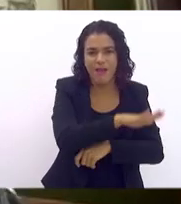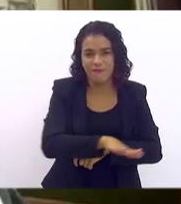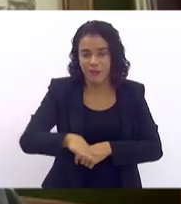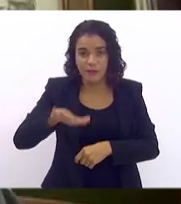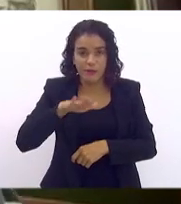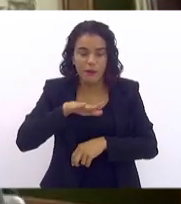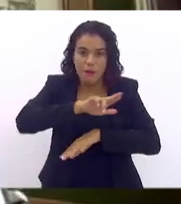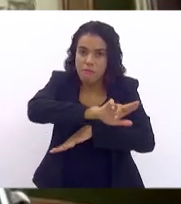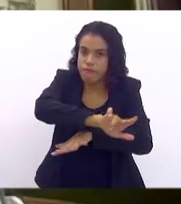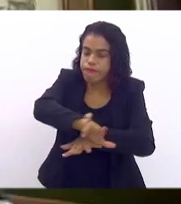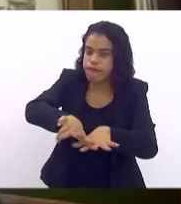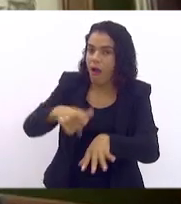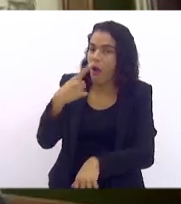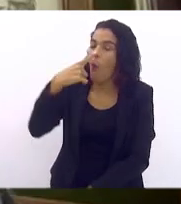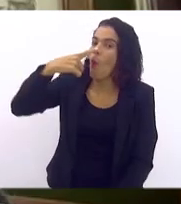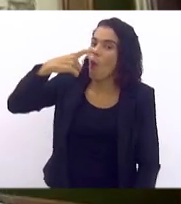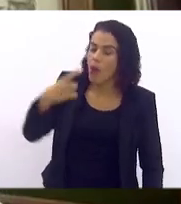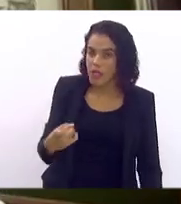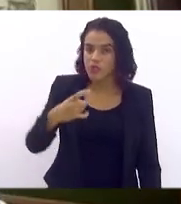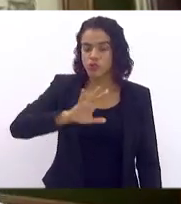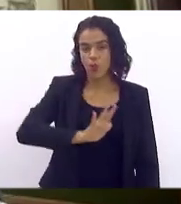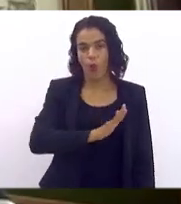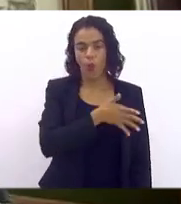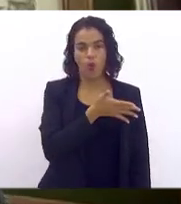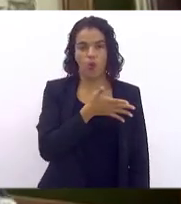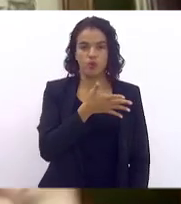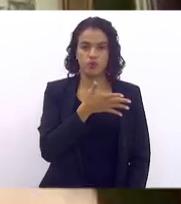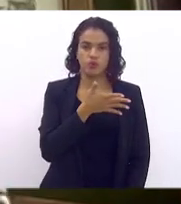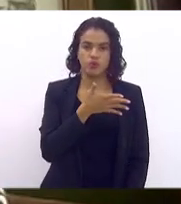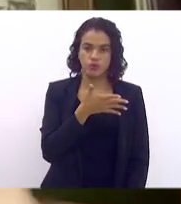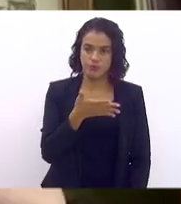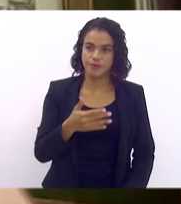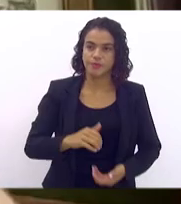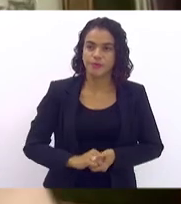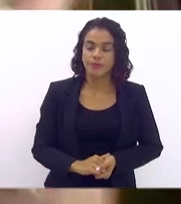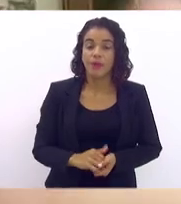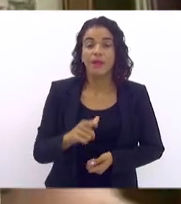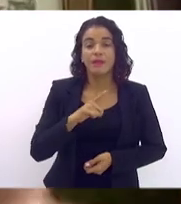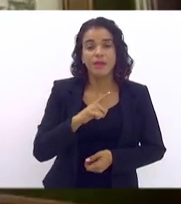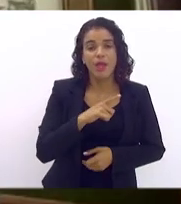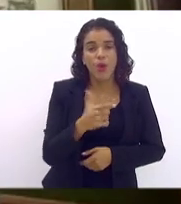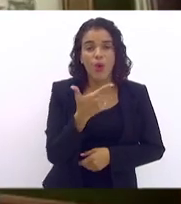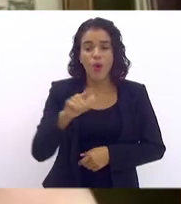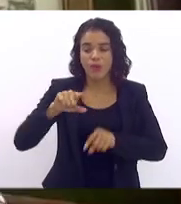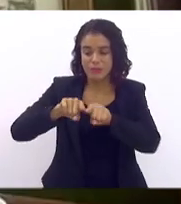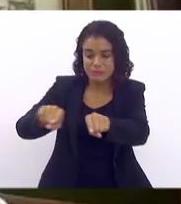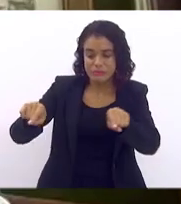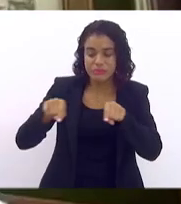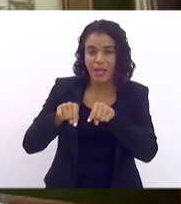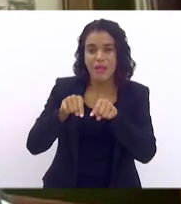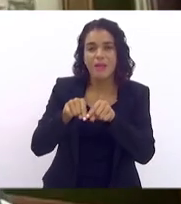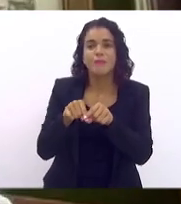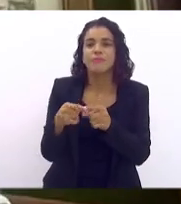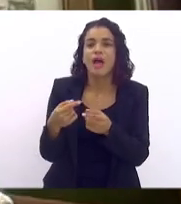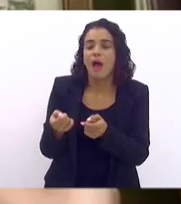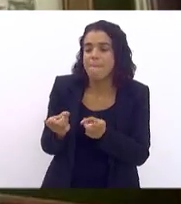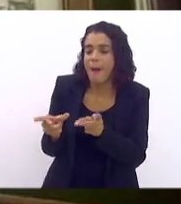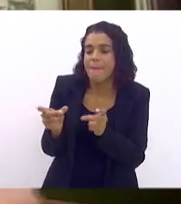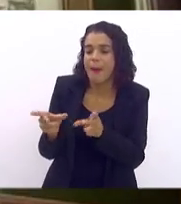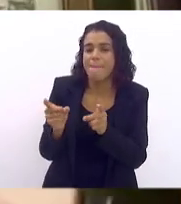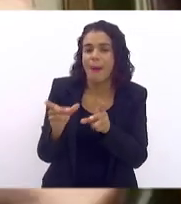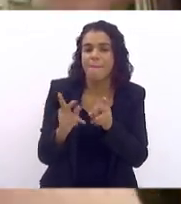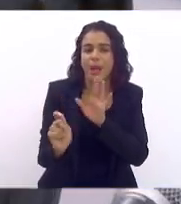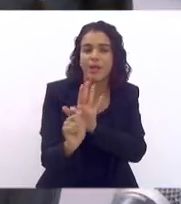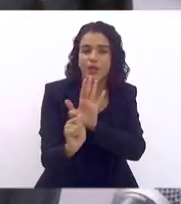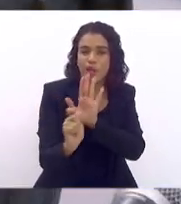um vasto lixo horroroso de pornografia infantil. Aí você vai ter outras salas onde eles estão vendendo drogas, não só